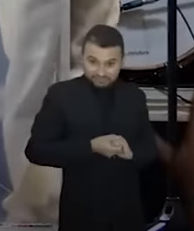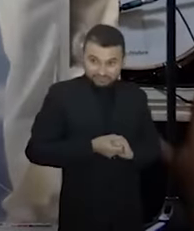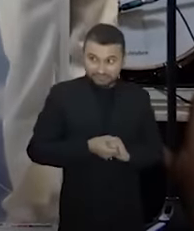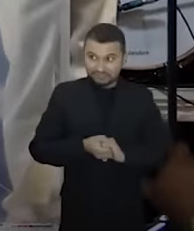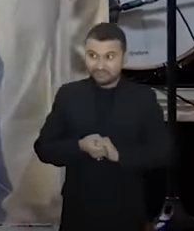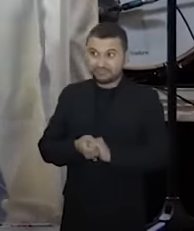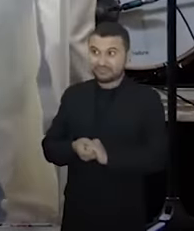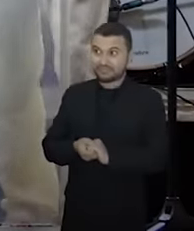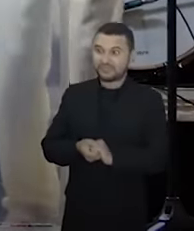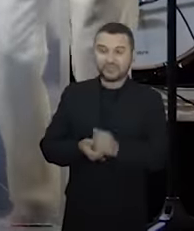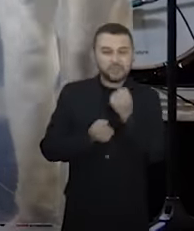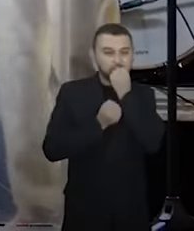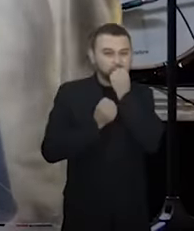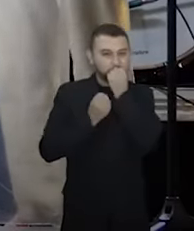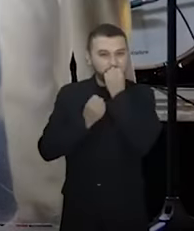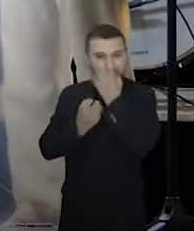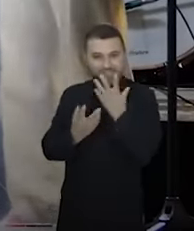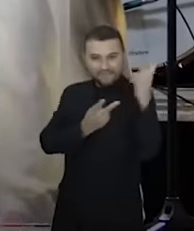Bem-vinda,